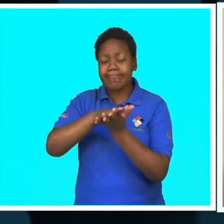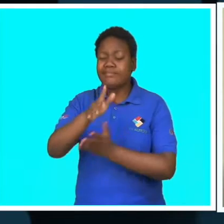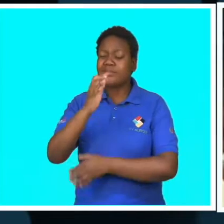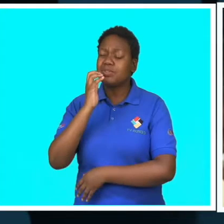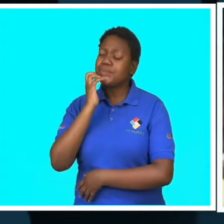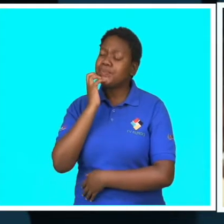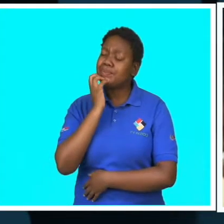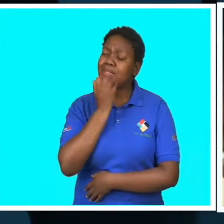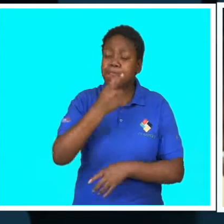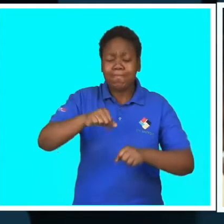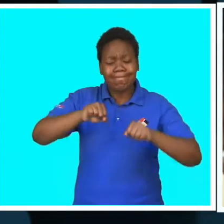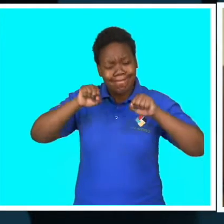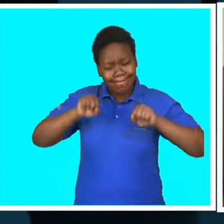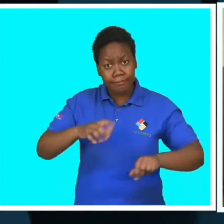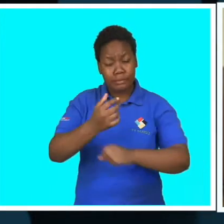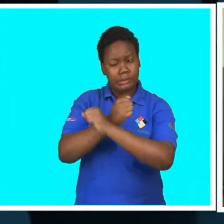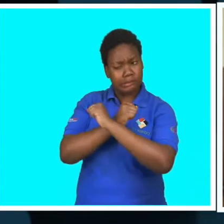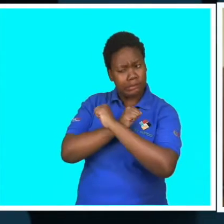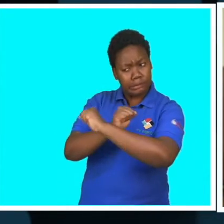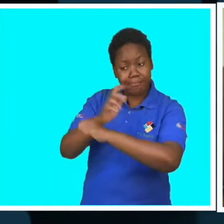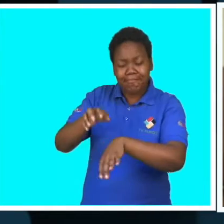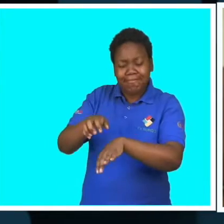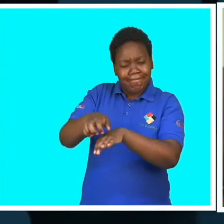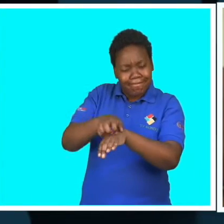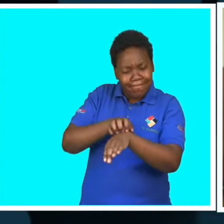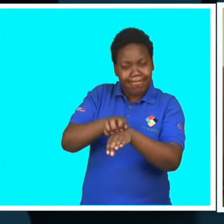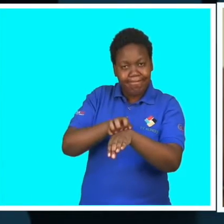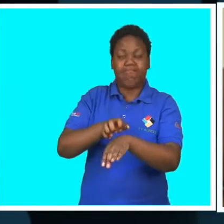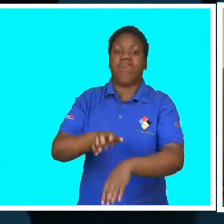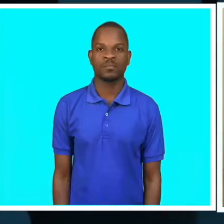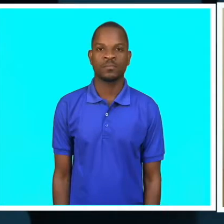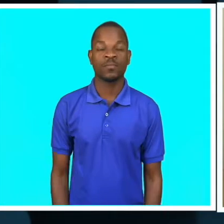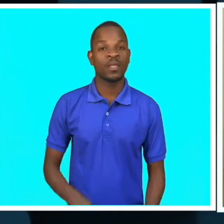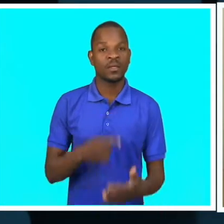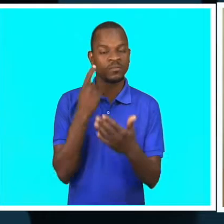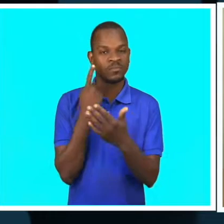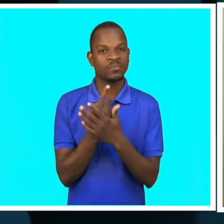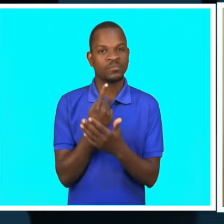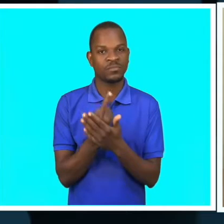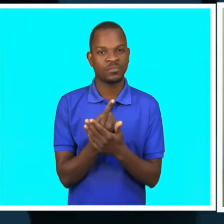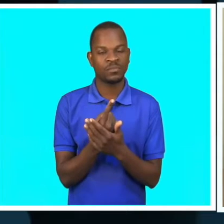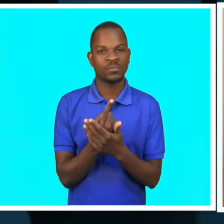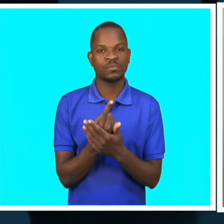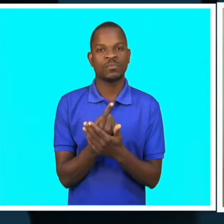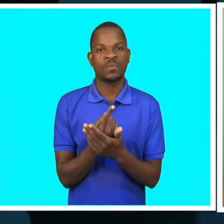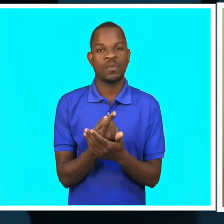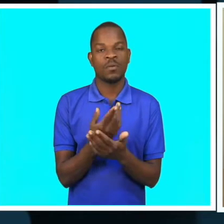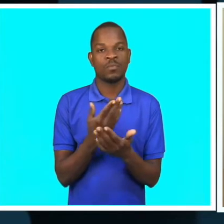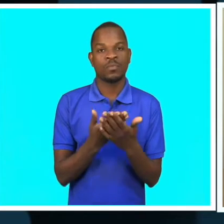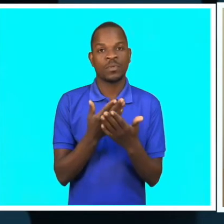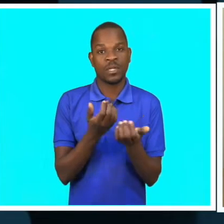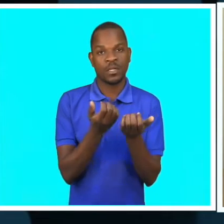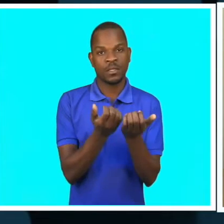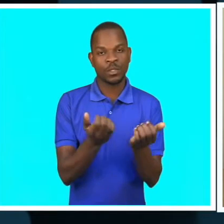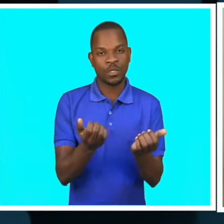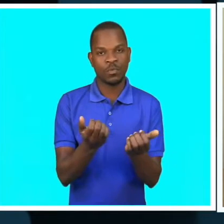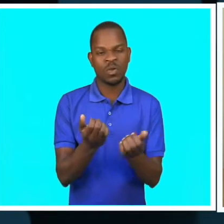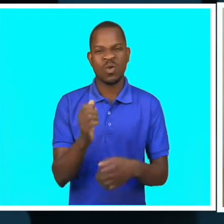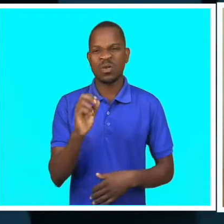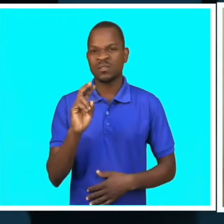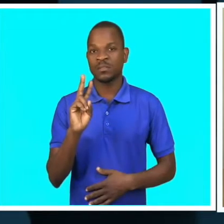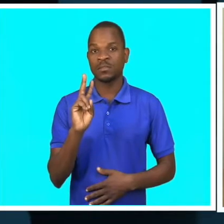cuidados básicos devem ser tomados para evitar o sarampo. É importante que a criança, depois do